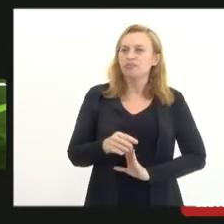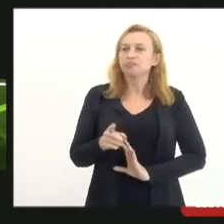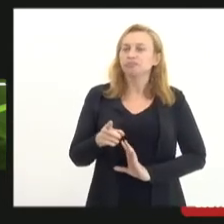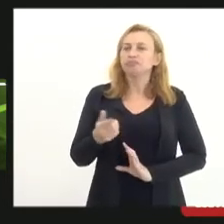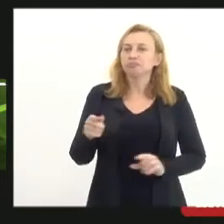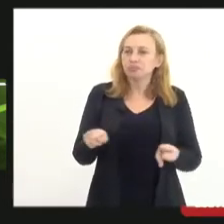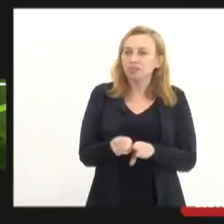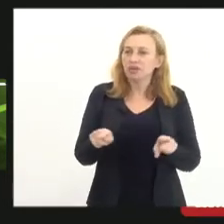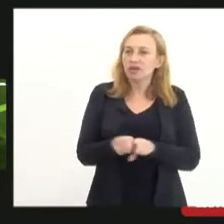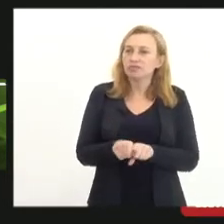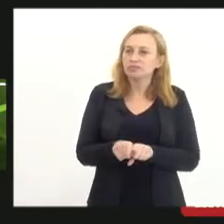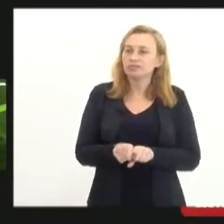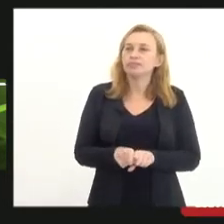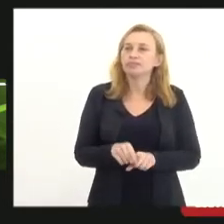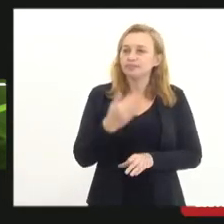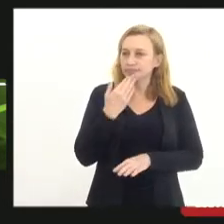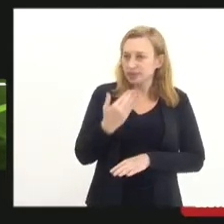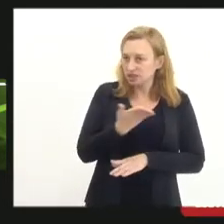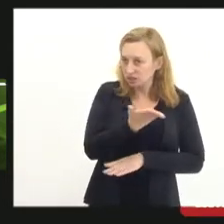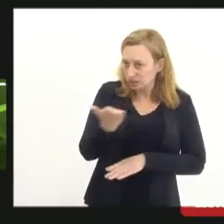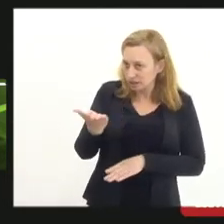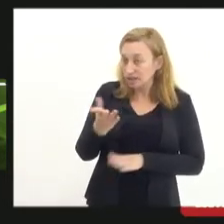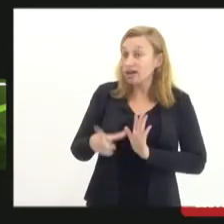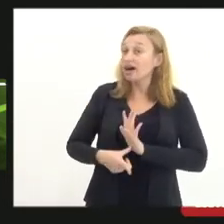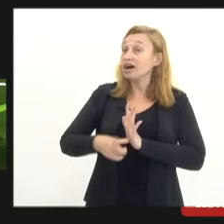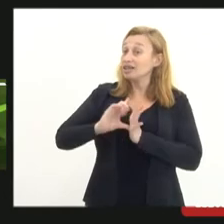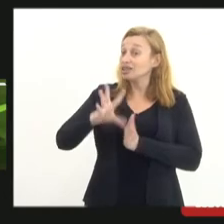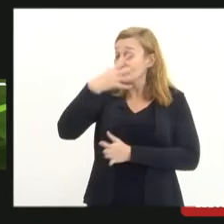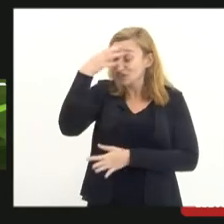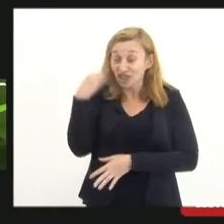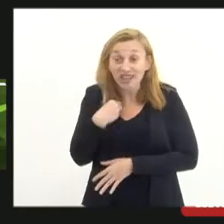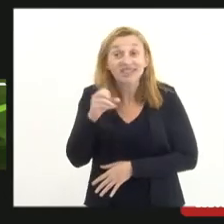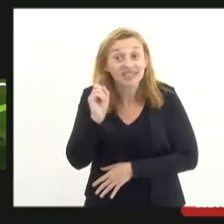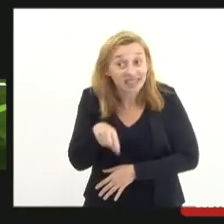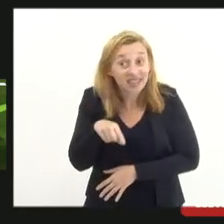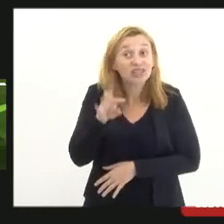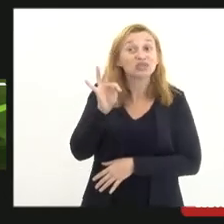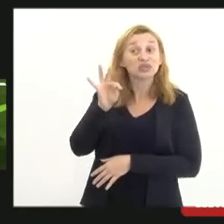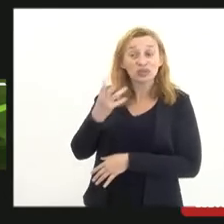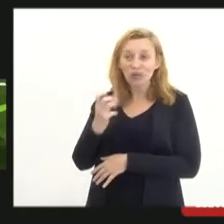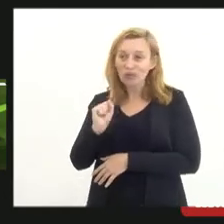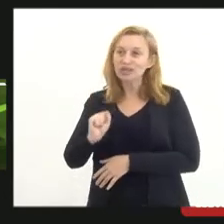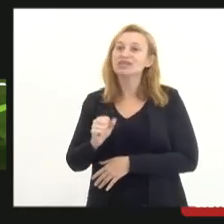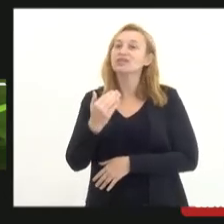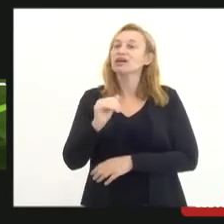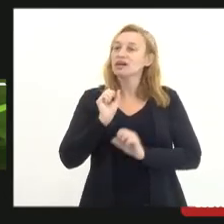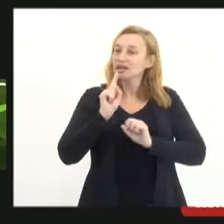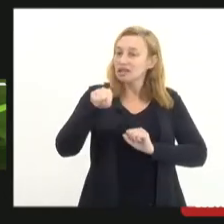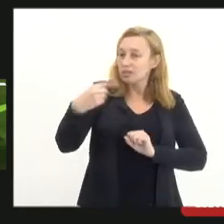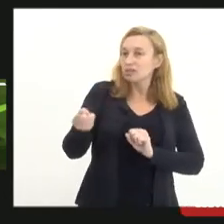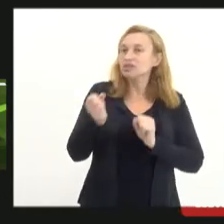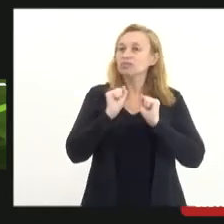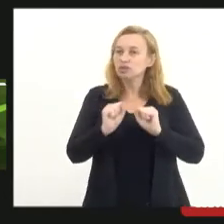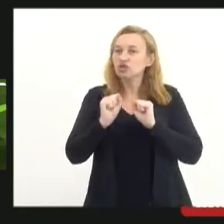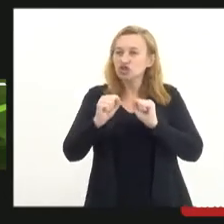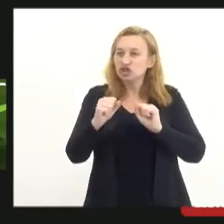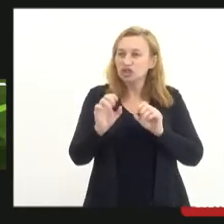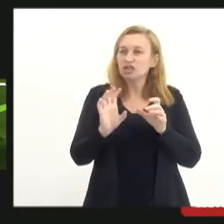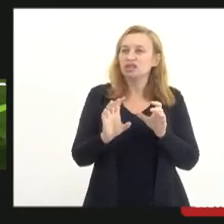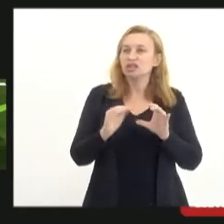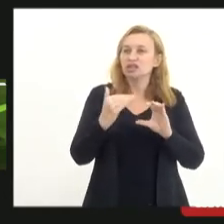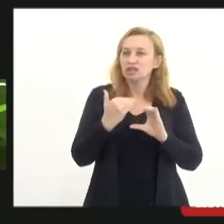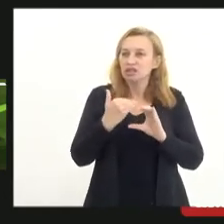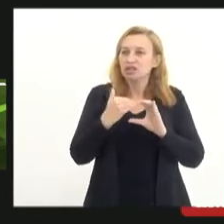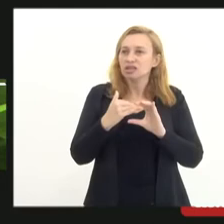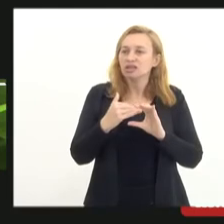possa também pedir a você, antes que eu esqueça, né, Thomas, depois você podia disponibilizar, por favor, a